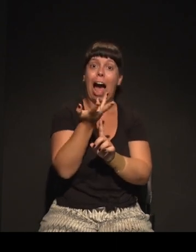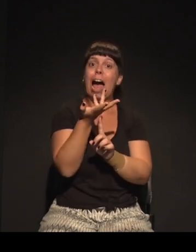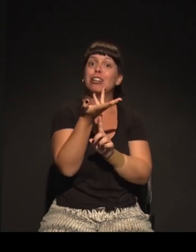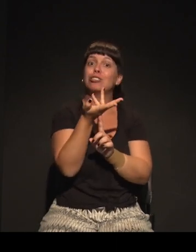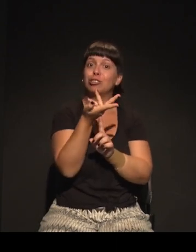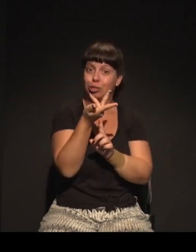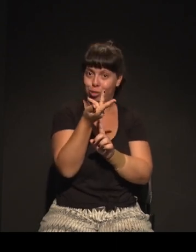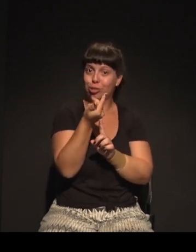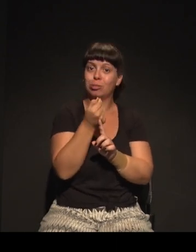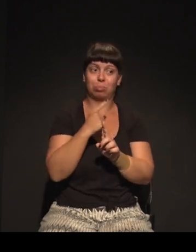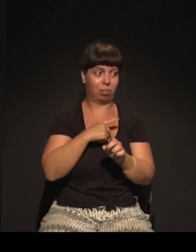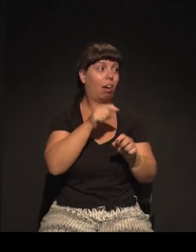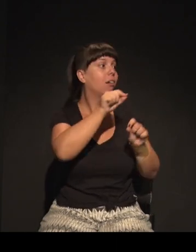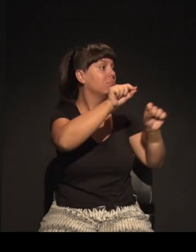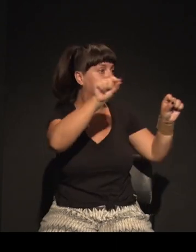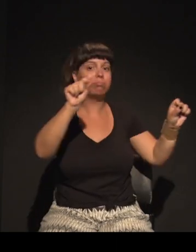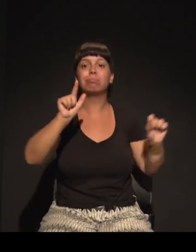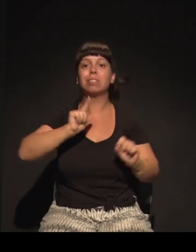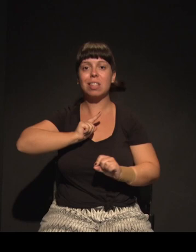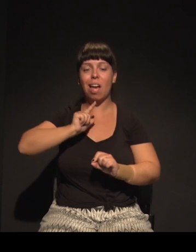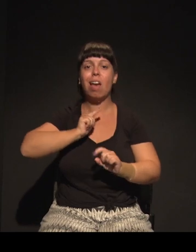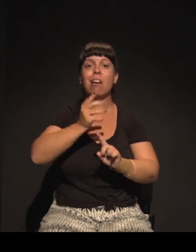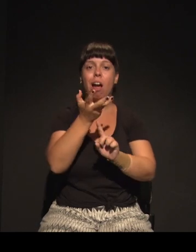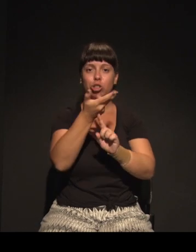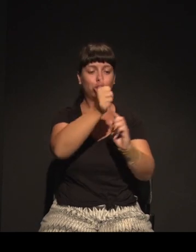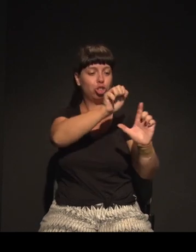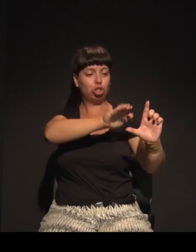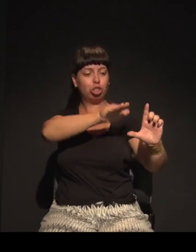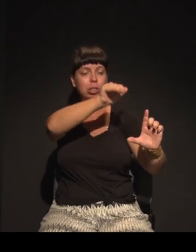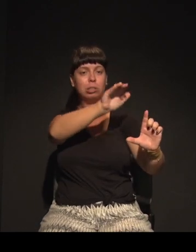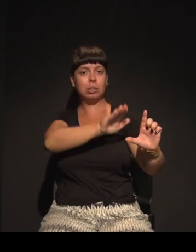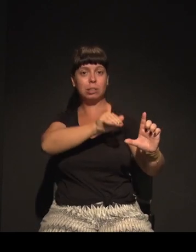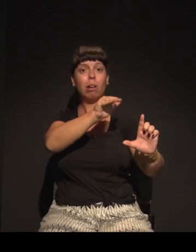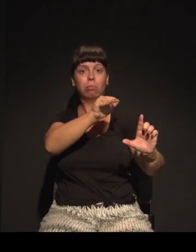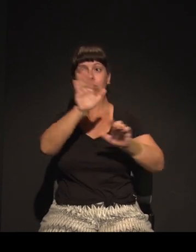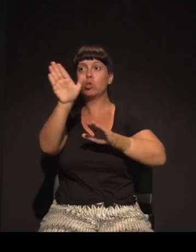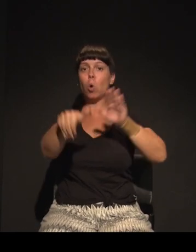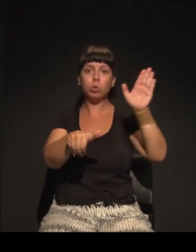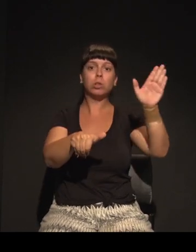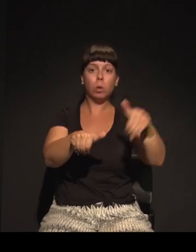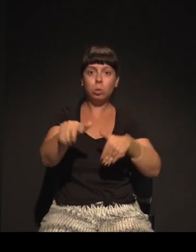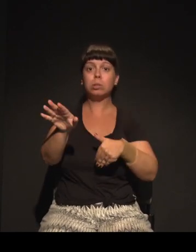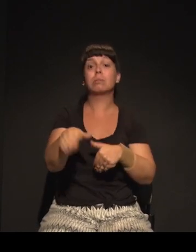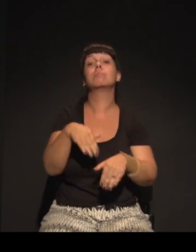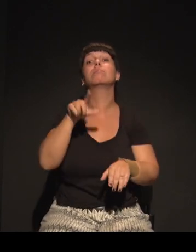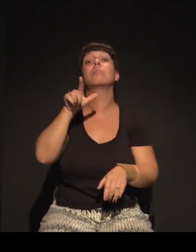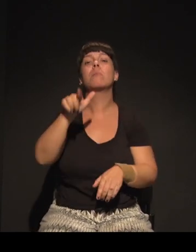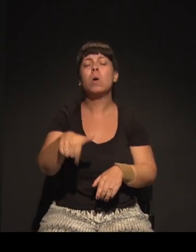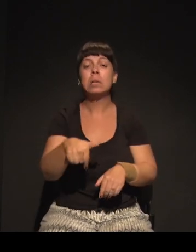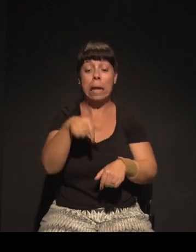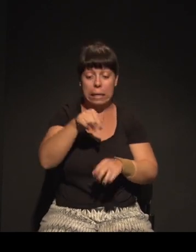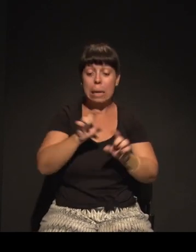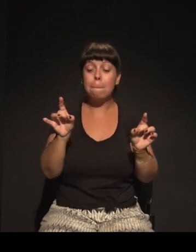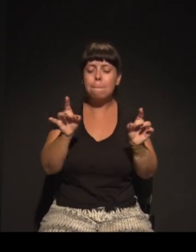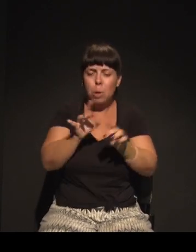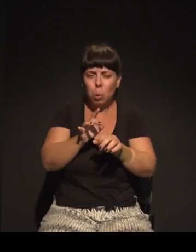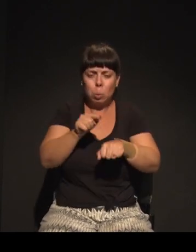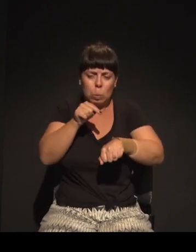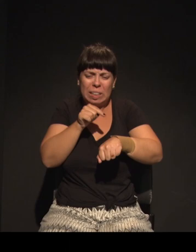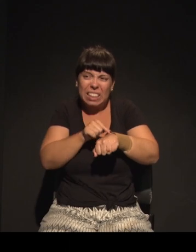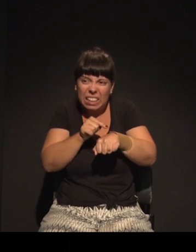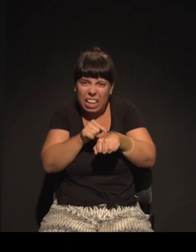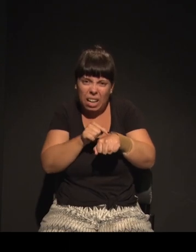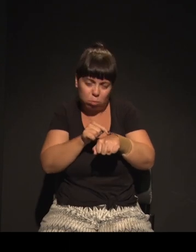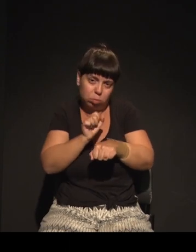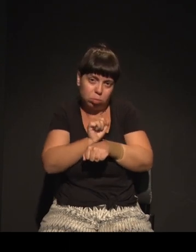é porque nós temos artistas aqui artistas plásticos não trouxeram também depois no intervalo de uma subidinha lá em